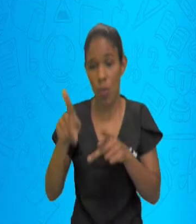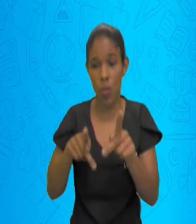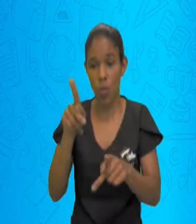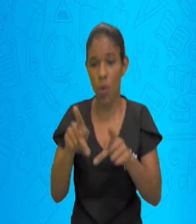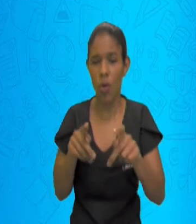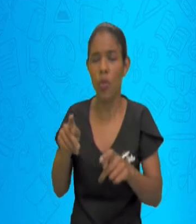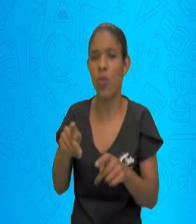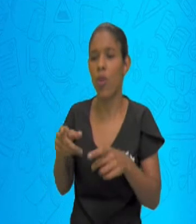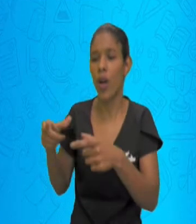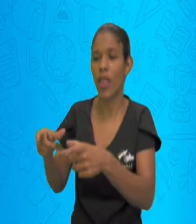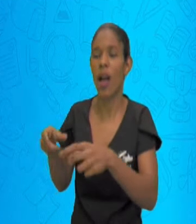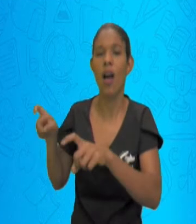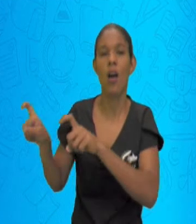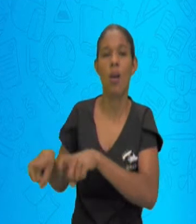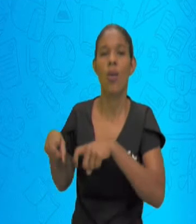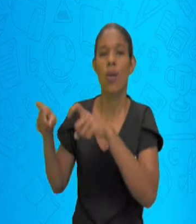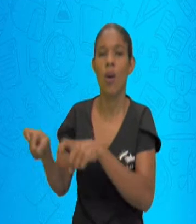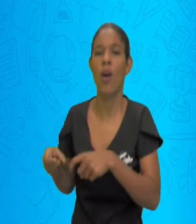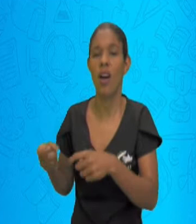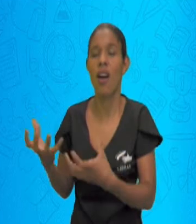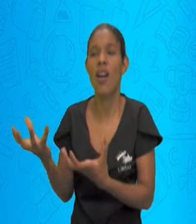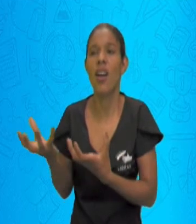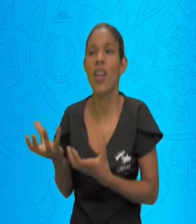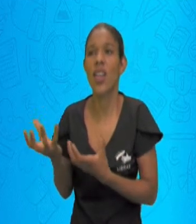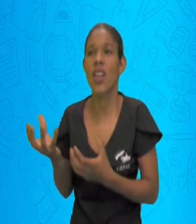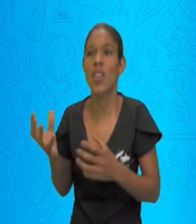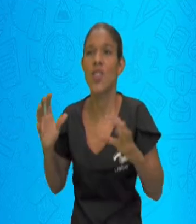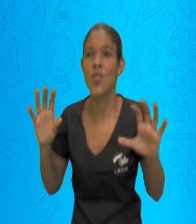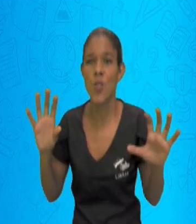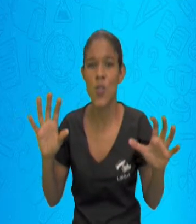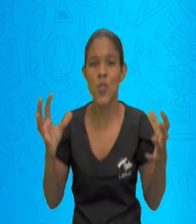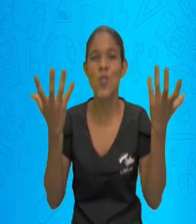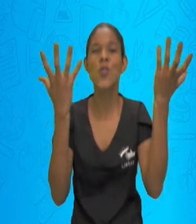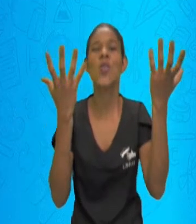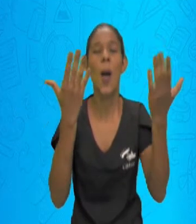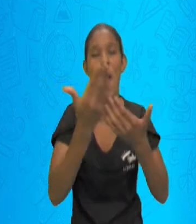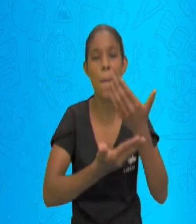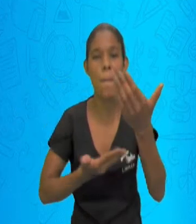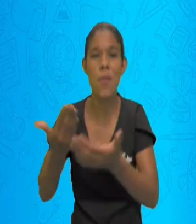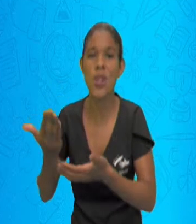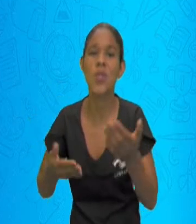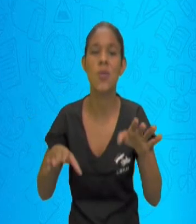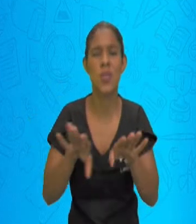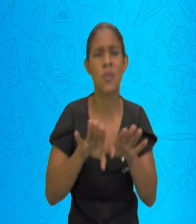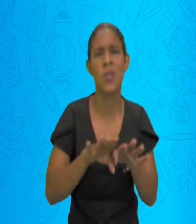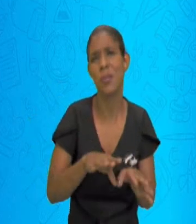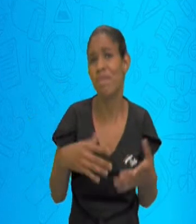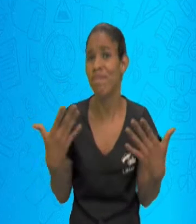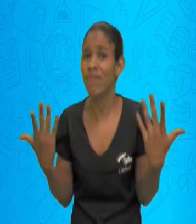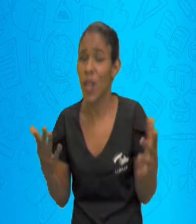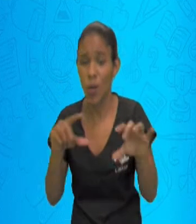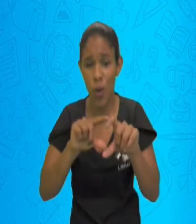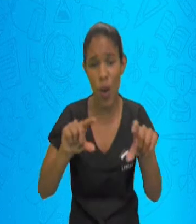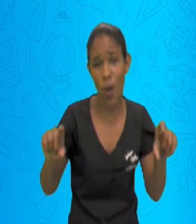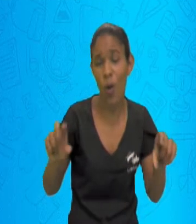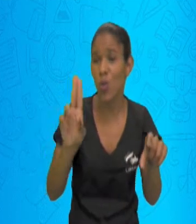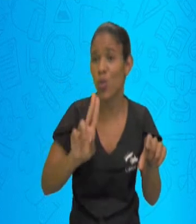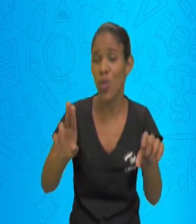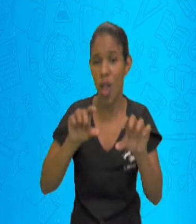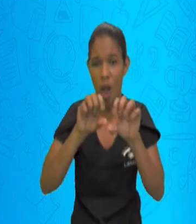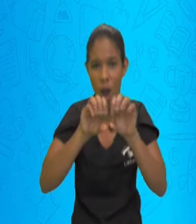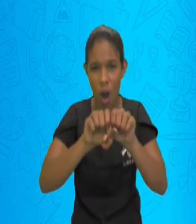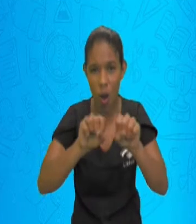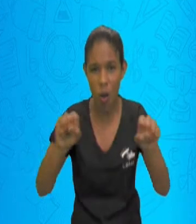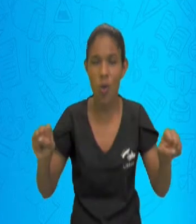manifestar, né, pelas festas e festejar o carnaval. Então isso já é desde antes. Os